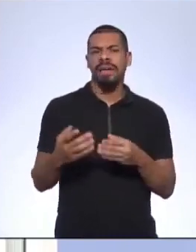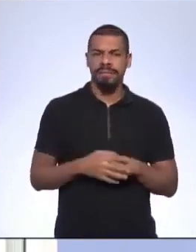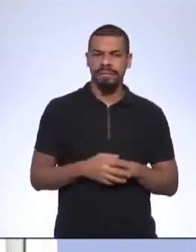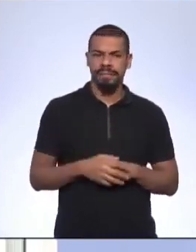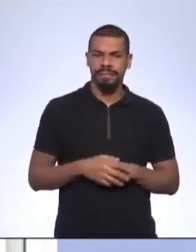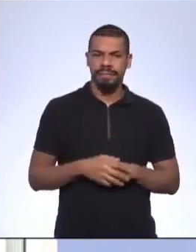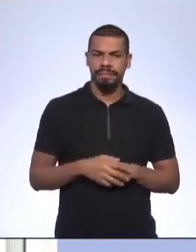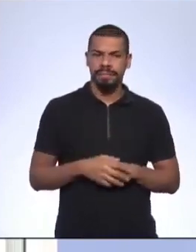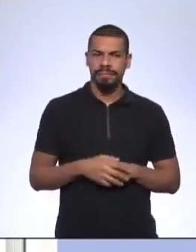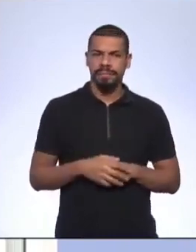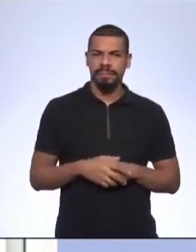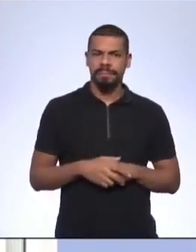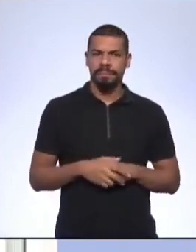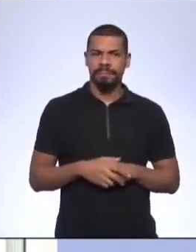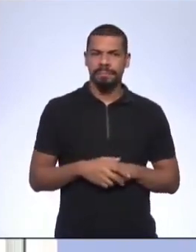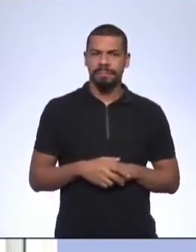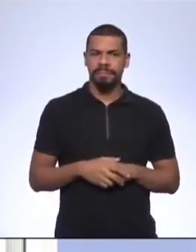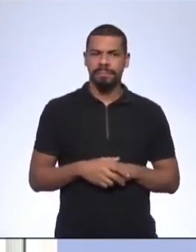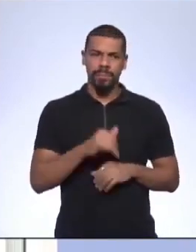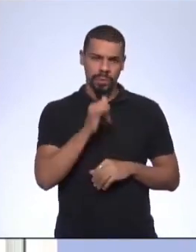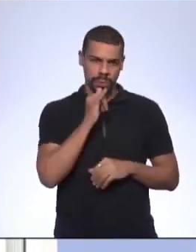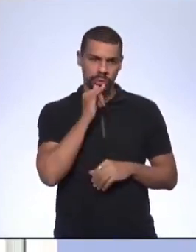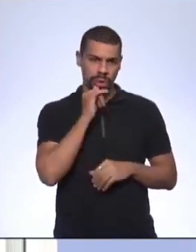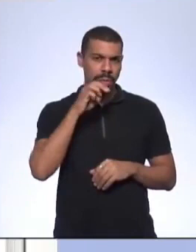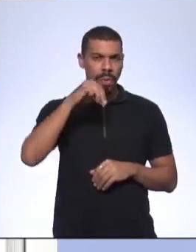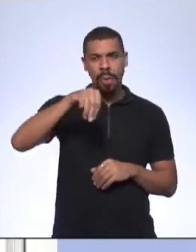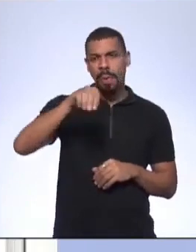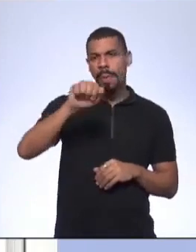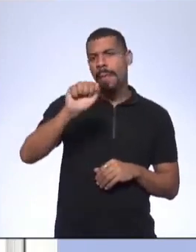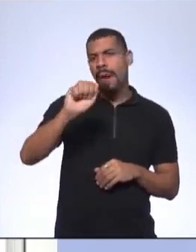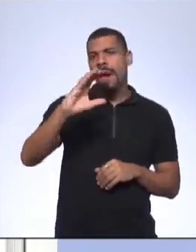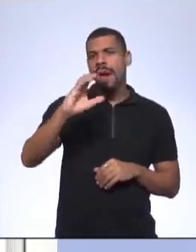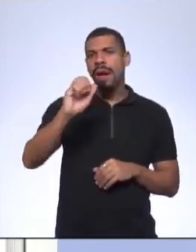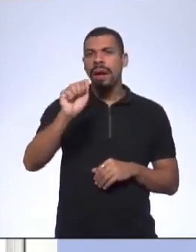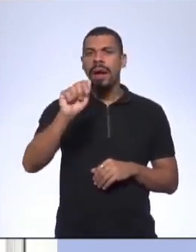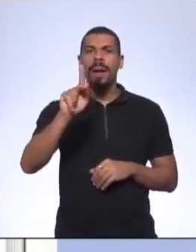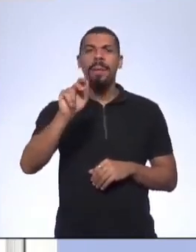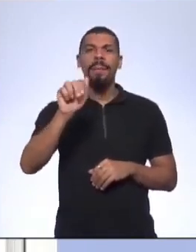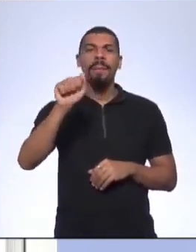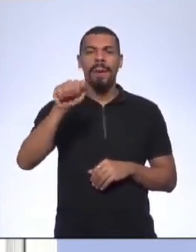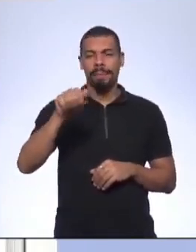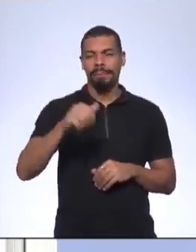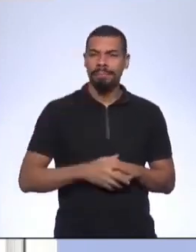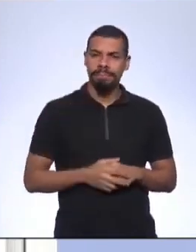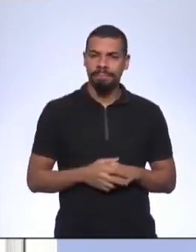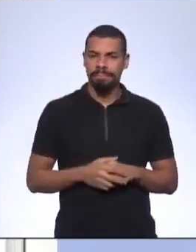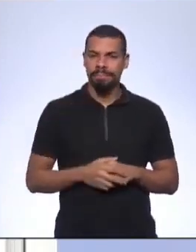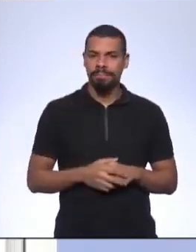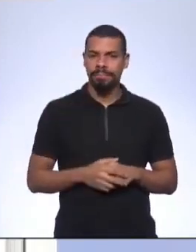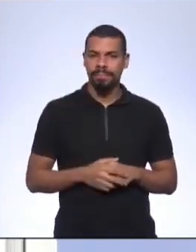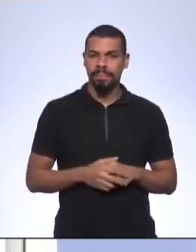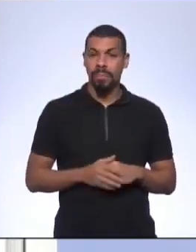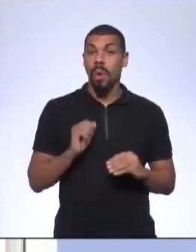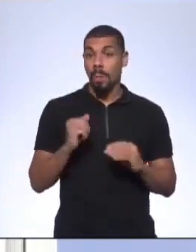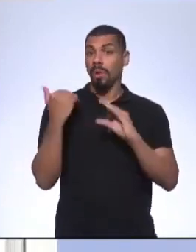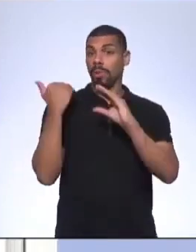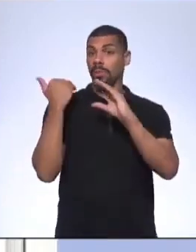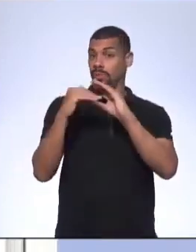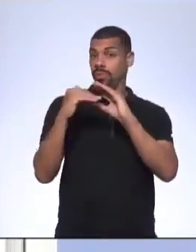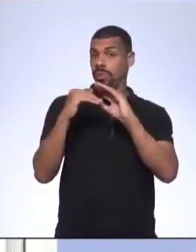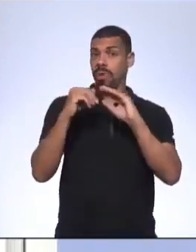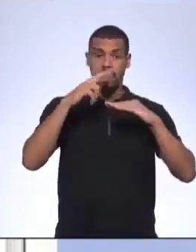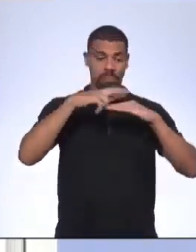linha do Equador aí, Macapá, né? Macapá. Ó, você pode mandar uma mensagem aqui com uma